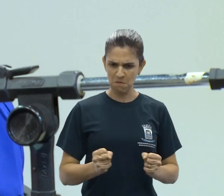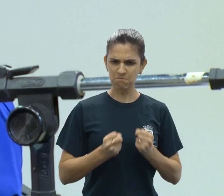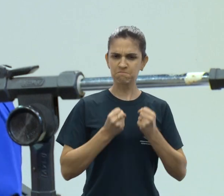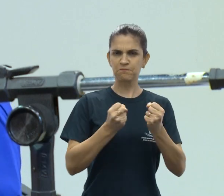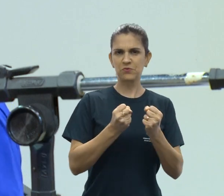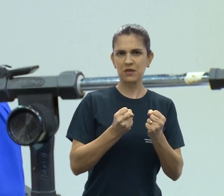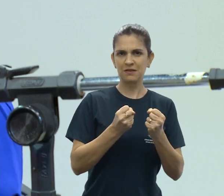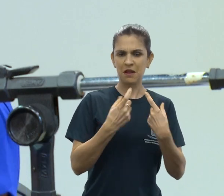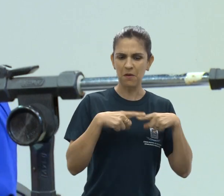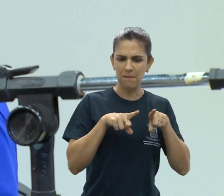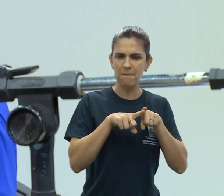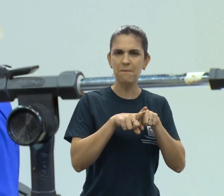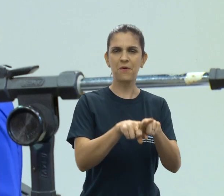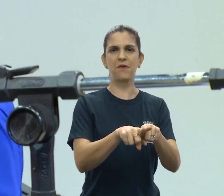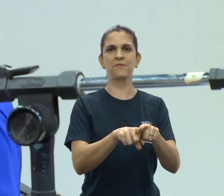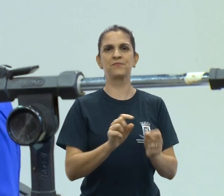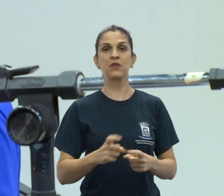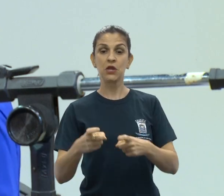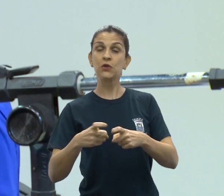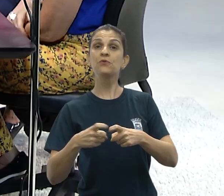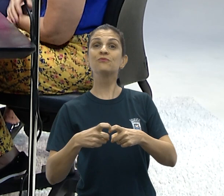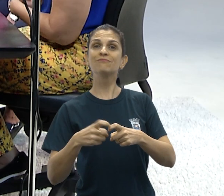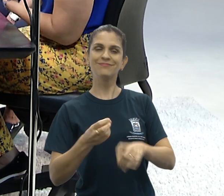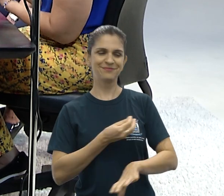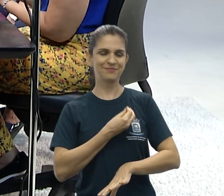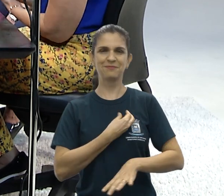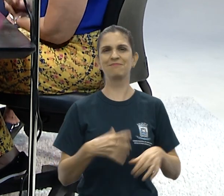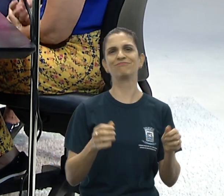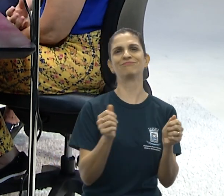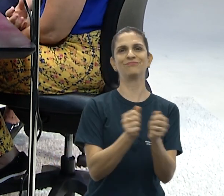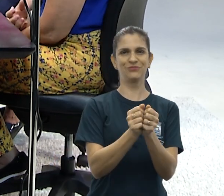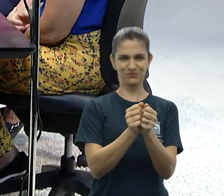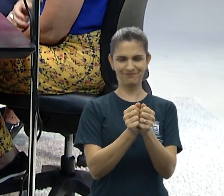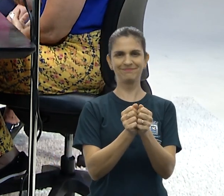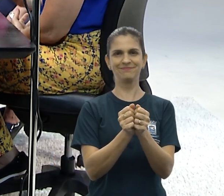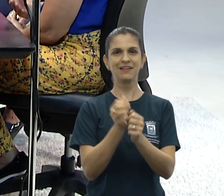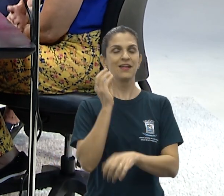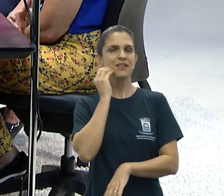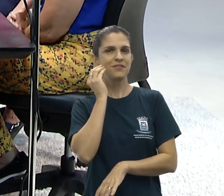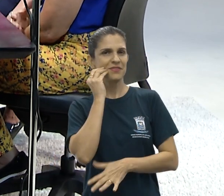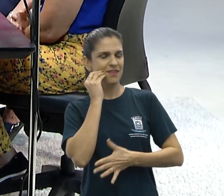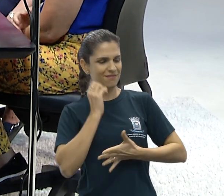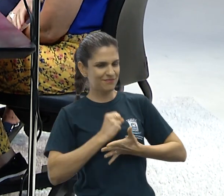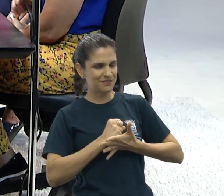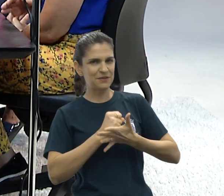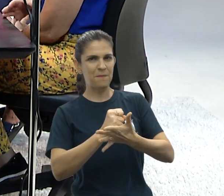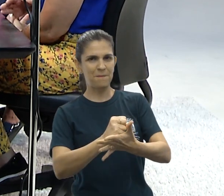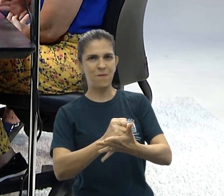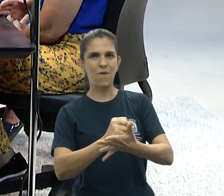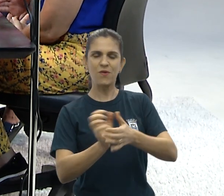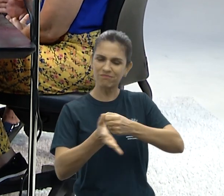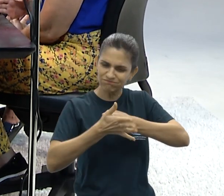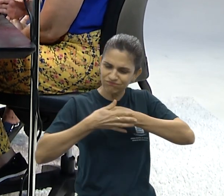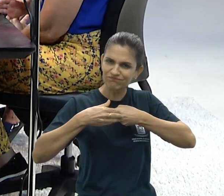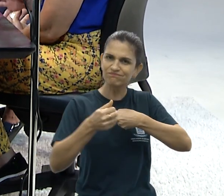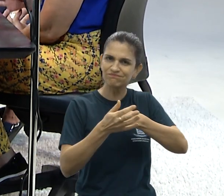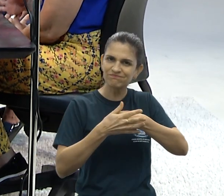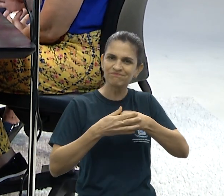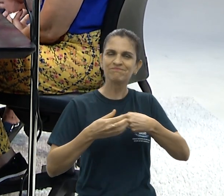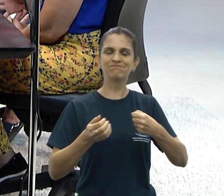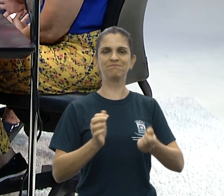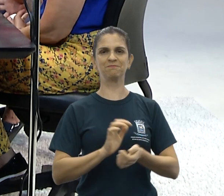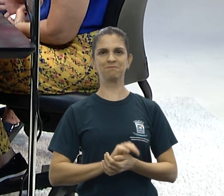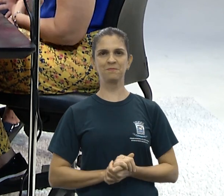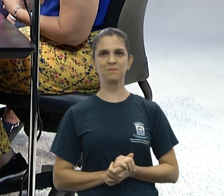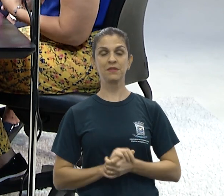os médicos, eles também participam desses grupos. Eles também tentam ajudar da maneira que eles podem. Então, com relação